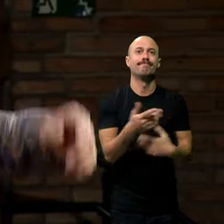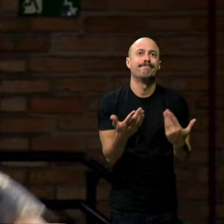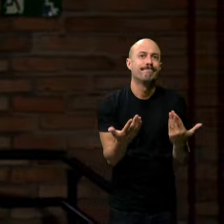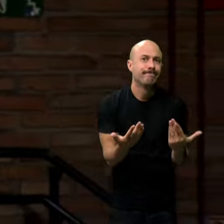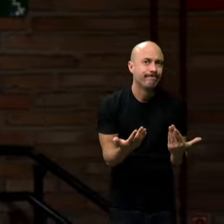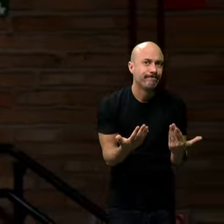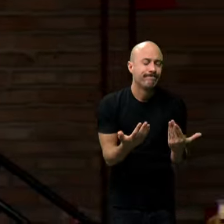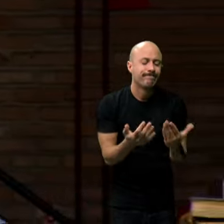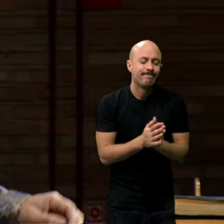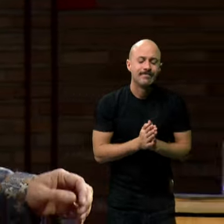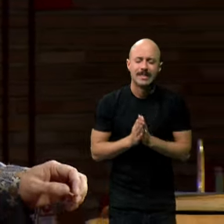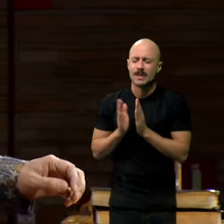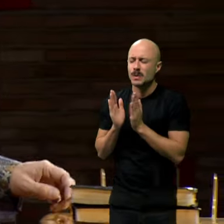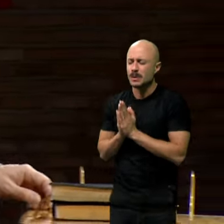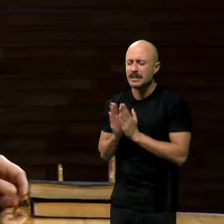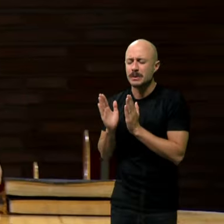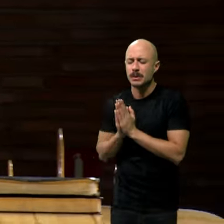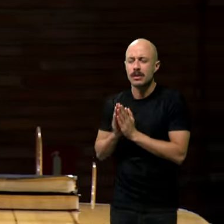Deus me ensinou o jejum.